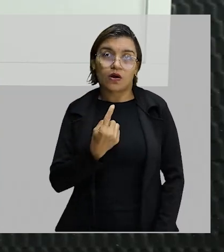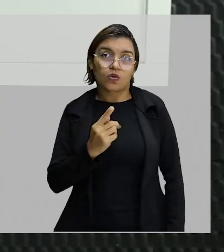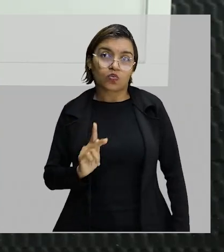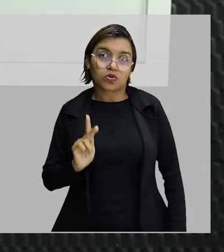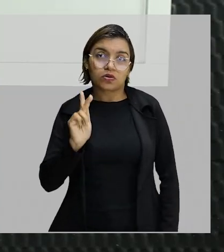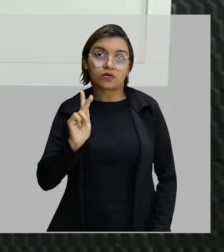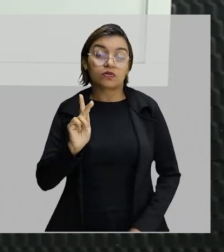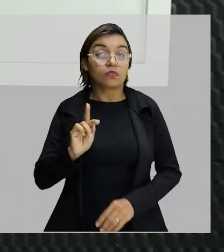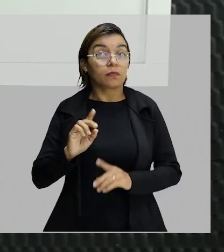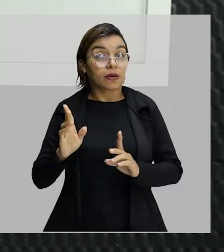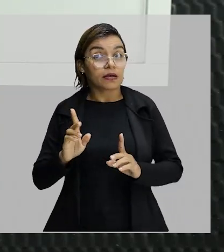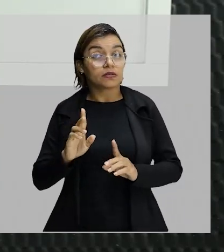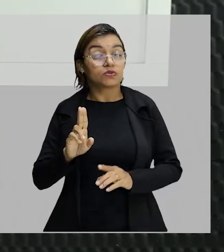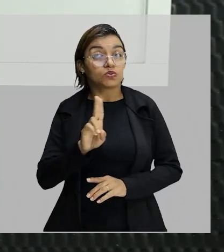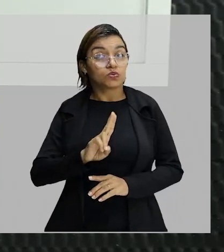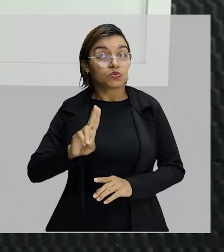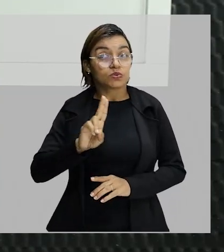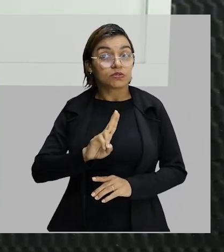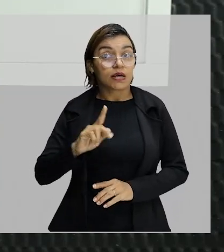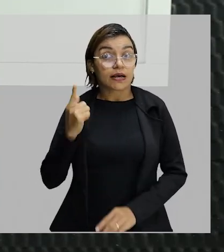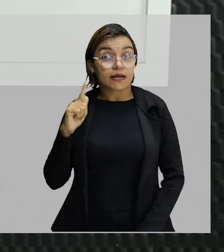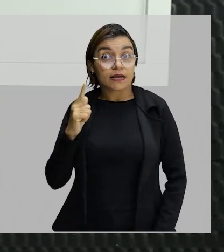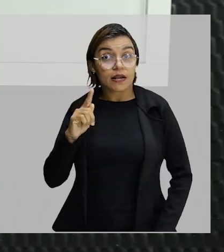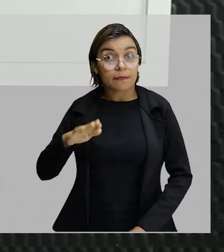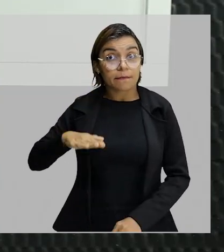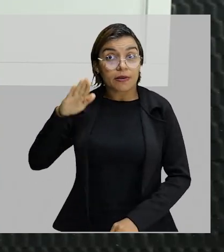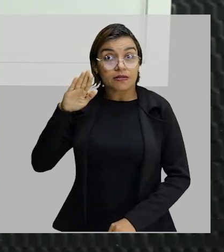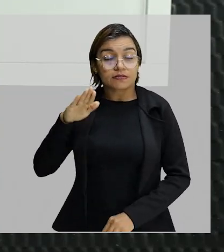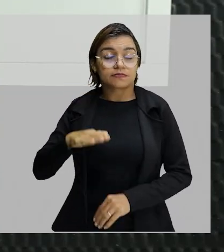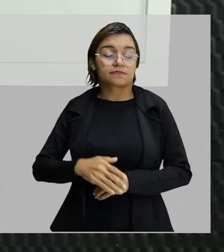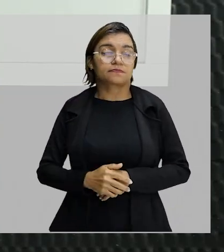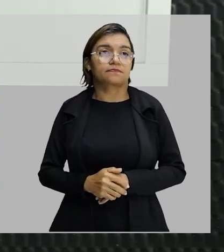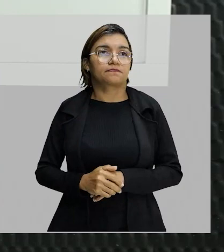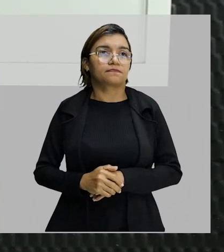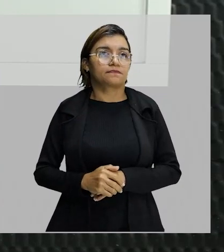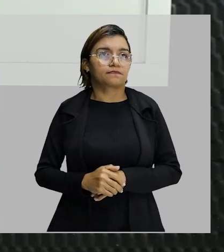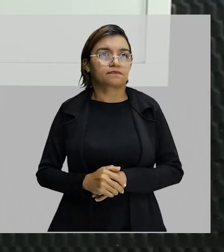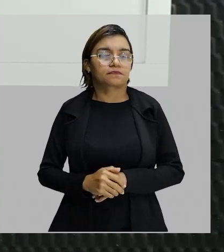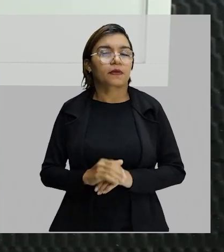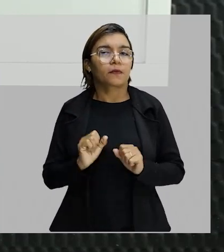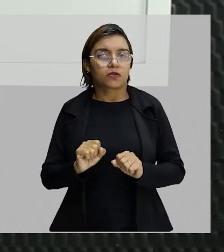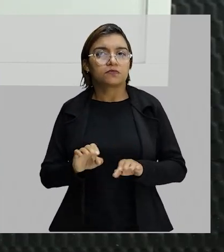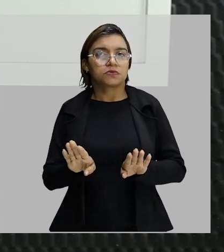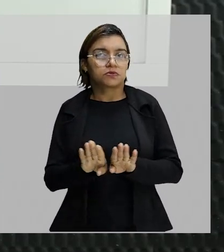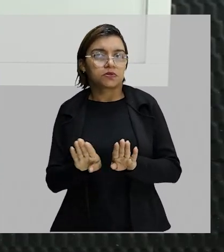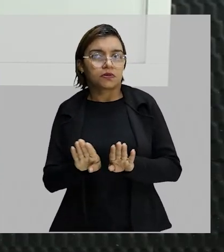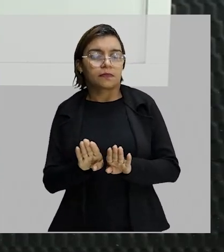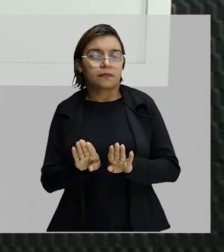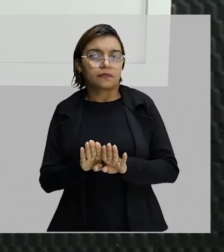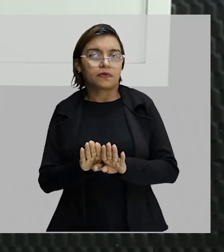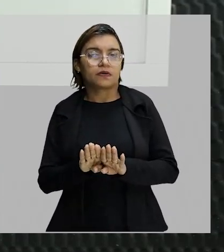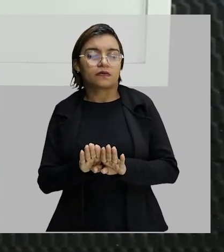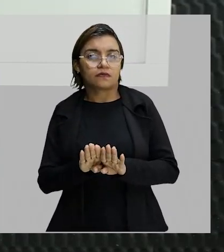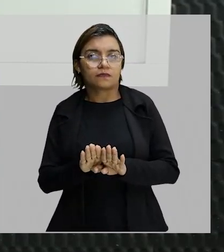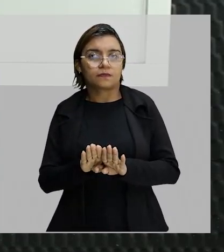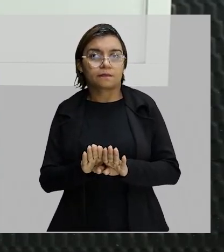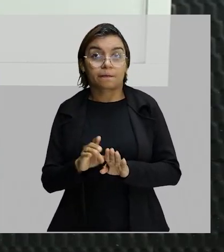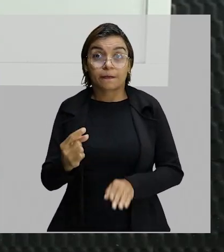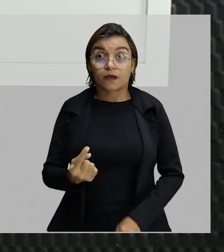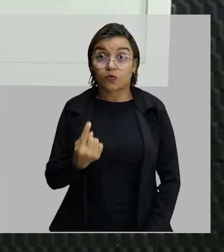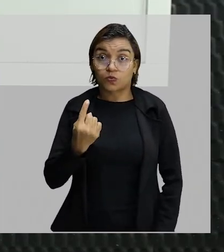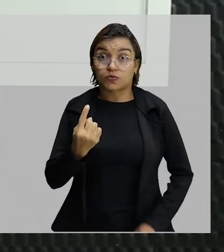vamos trabalhar mais com grama. Porém, no sistema internacional é o quilo, né? E aí nós podemos ver qual a unidade do calor específico,